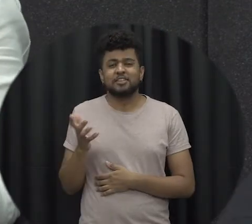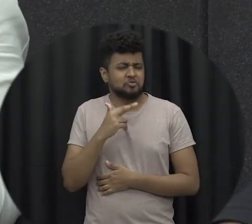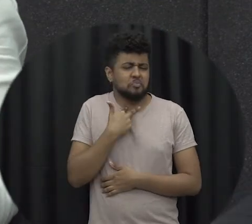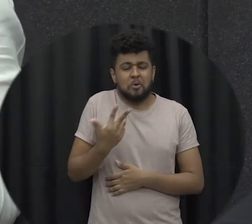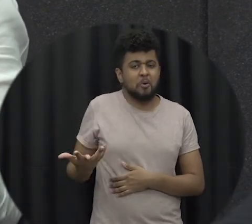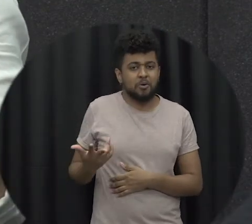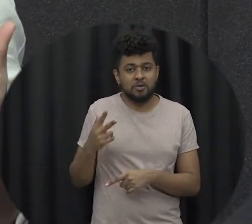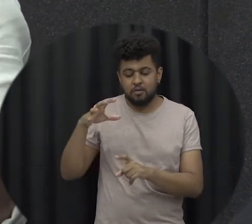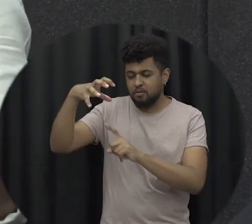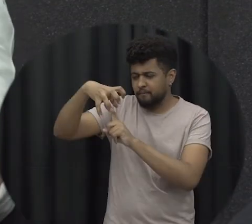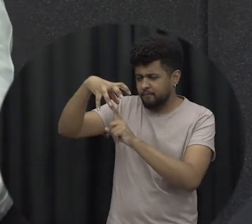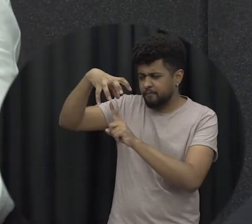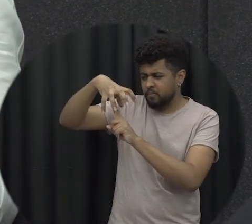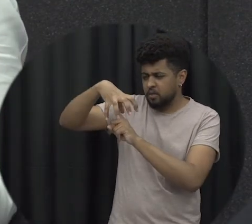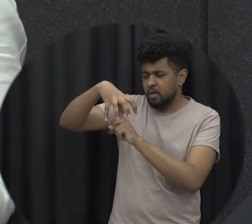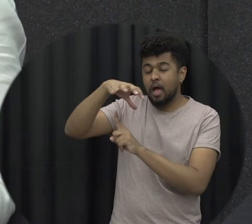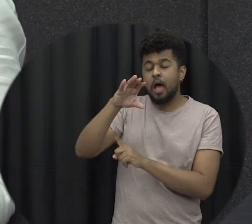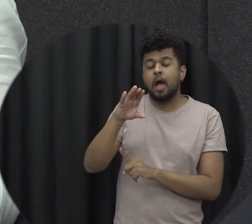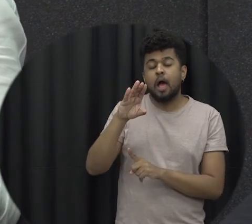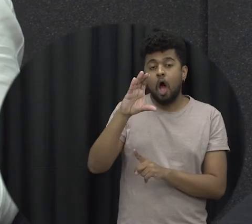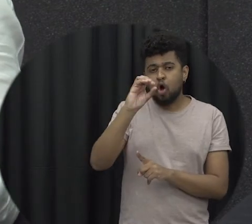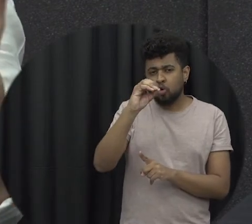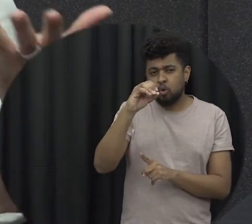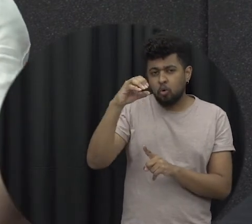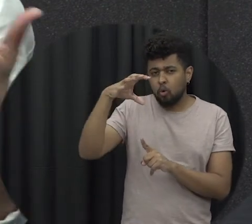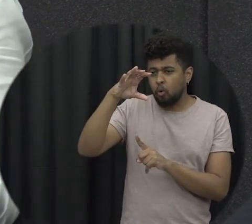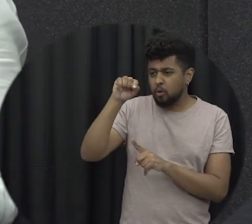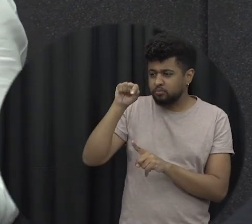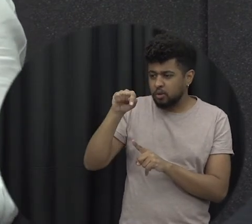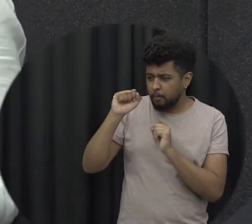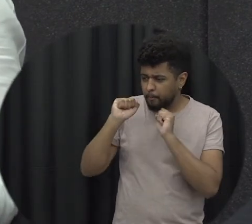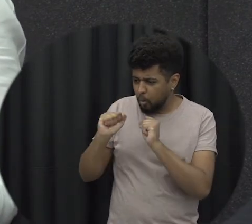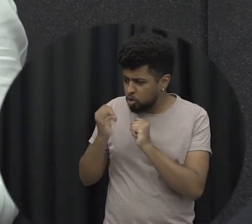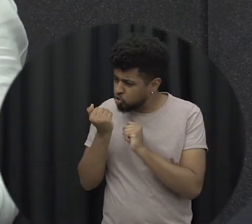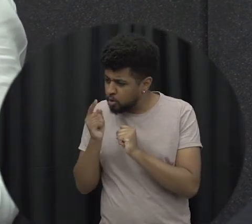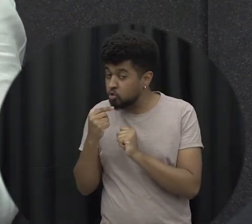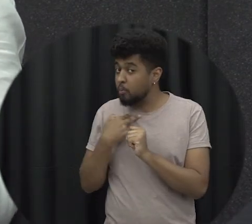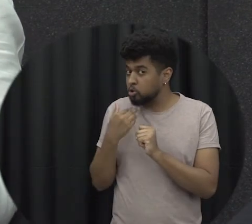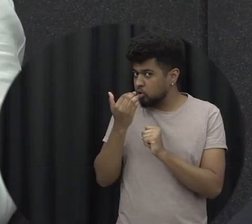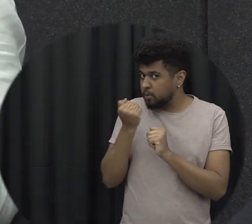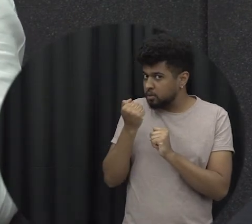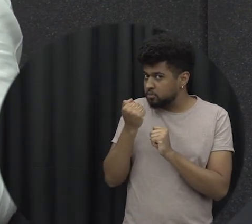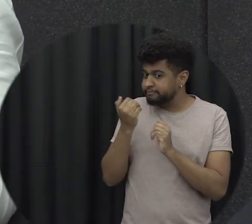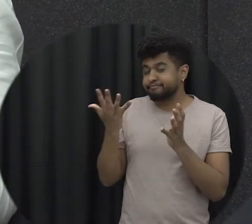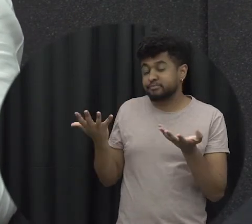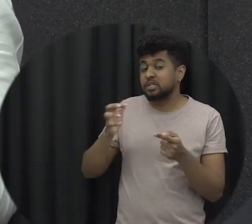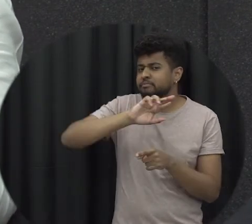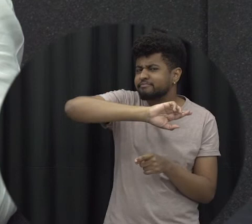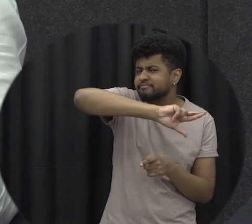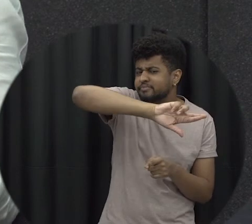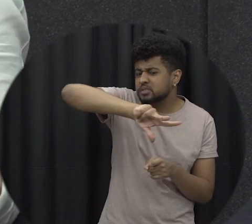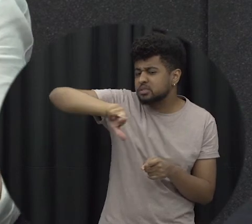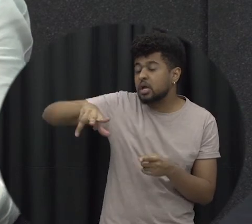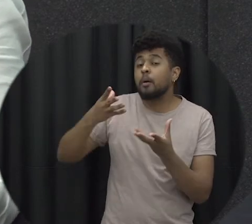não! Não dá. A olho nu, não dá pra gente afirmar que aquele fungo pode ou não comer, né? As espécies, assim, são